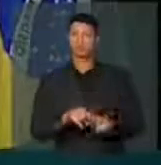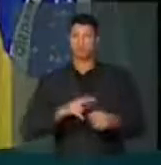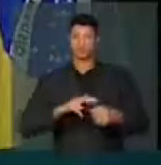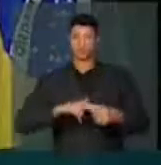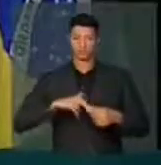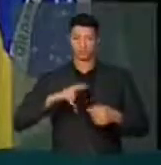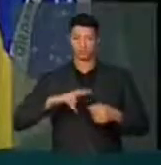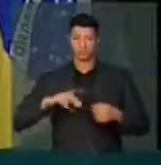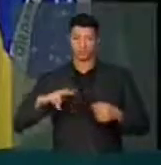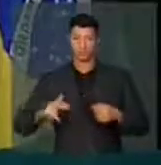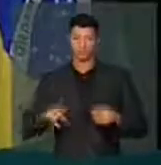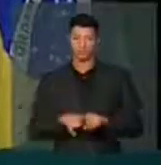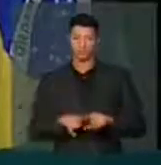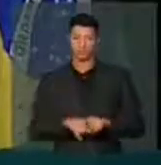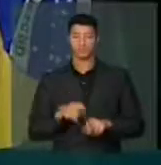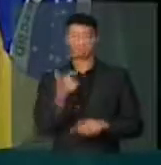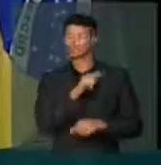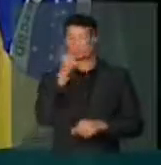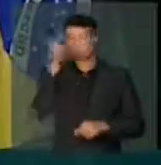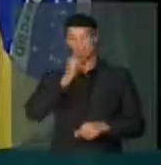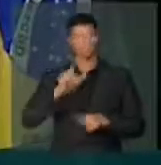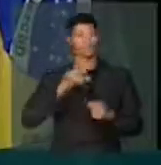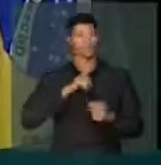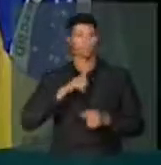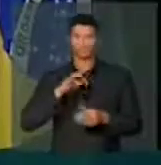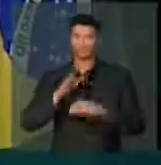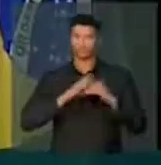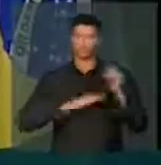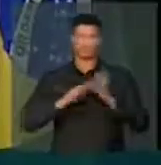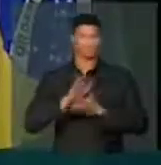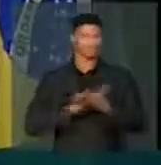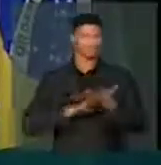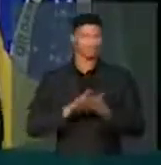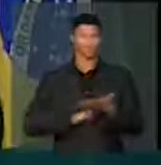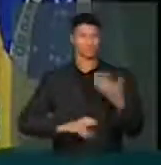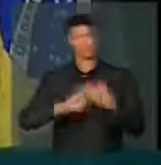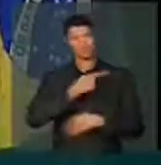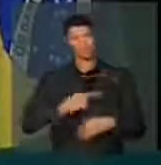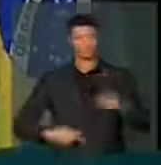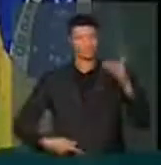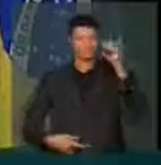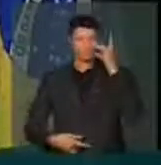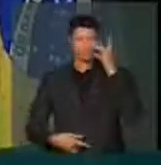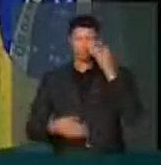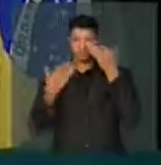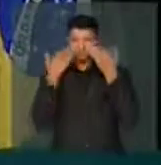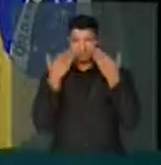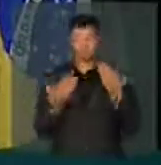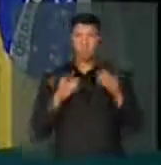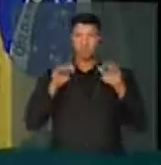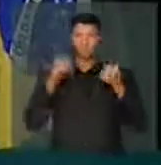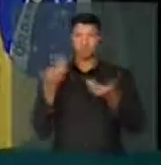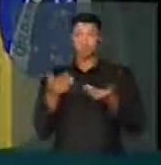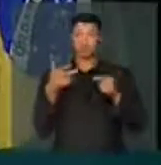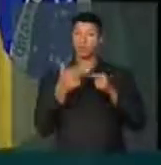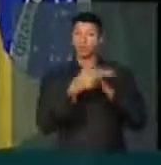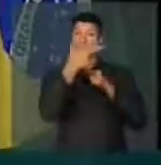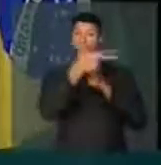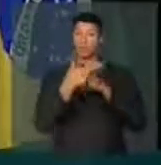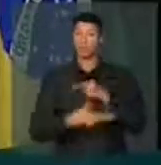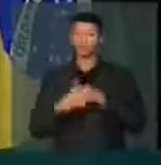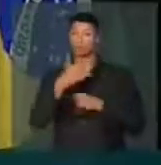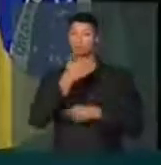não conseguem ter, sob o comando da presidente Dilma Rousseff, apresentar quais são os cortes que o